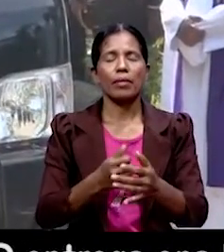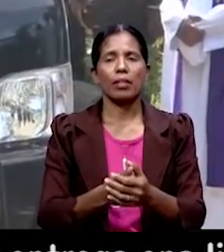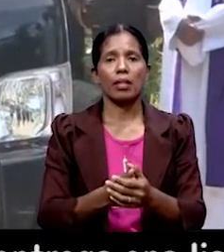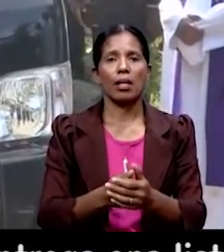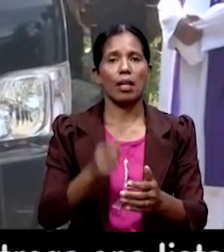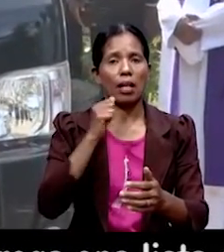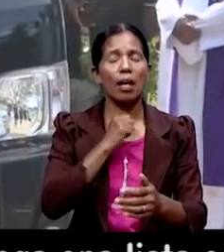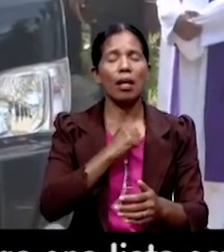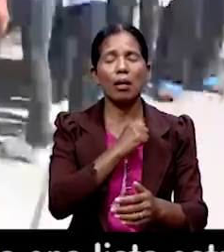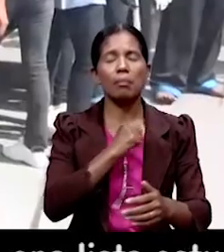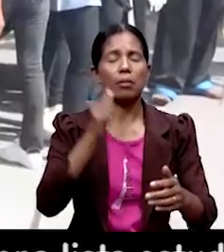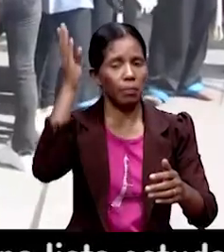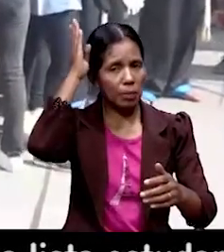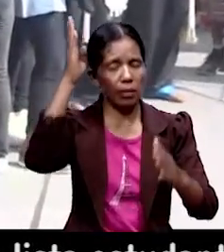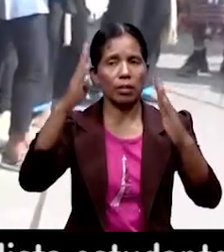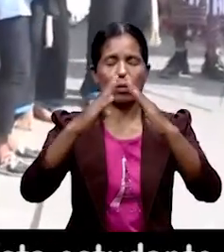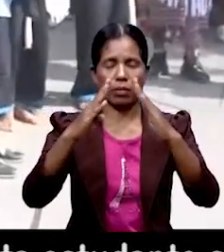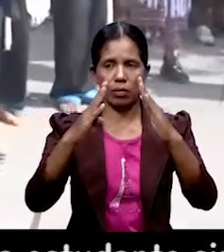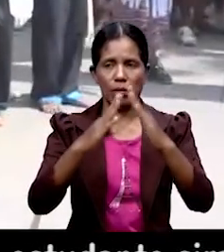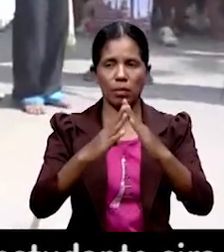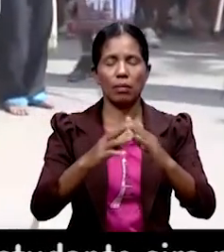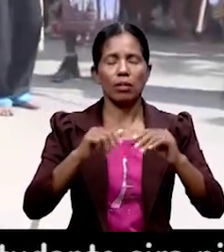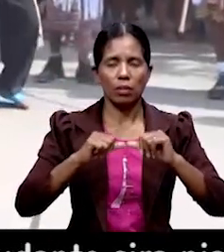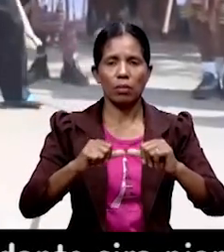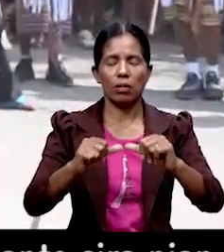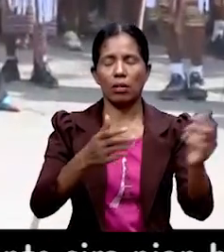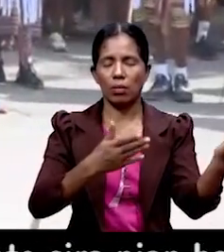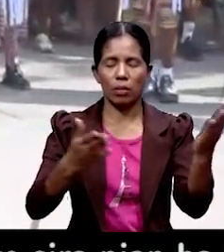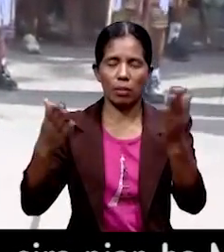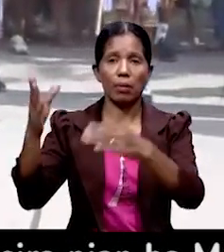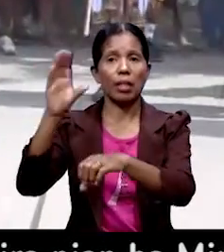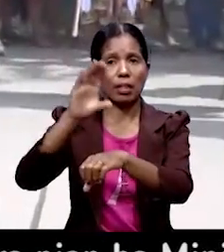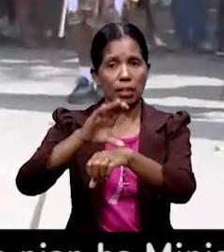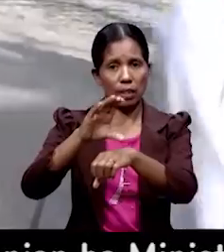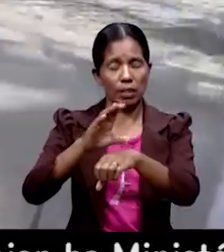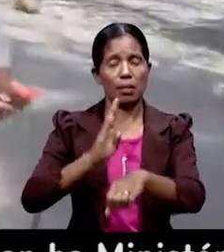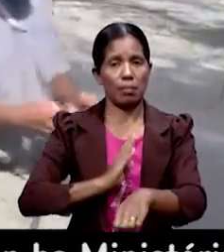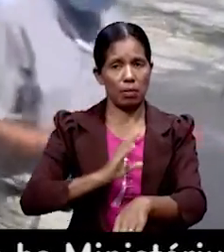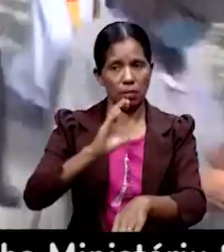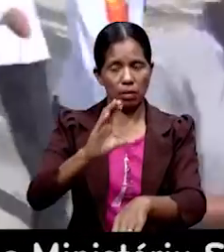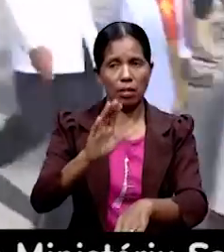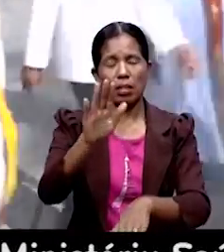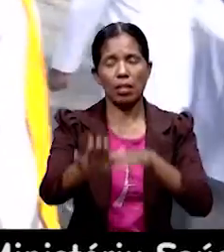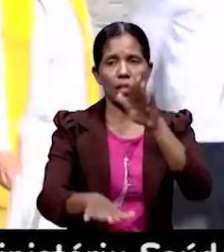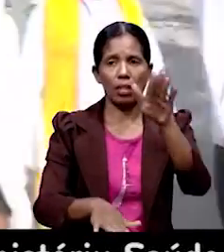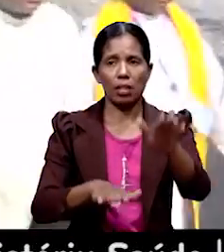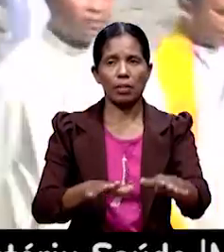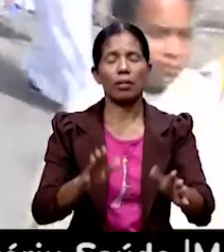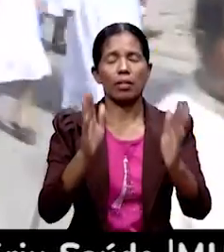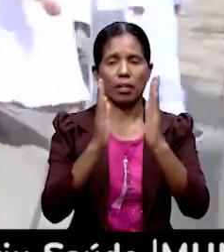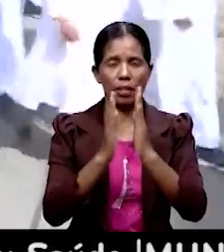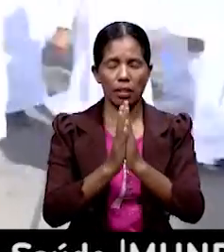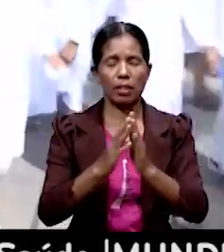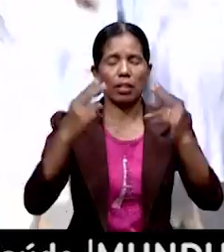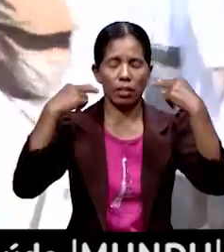residência, Corpo Prezente Dom Basilio, continua loriba Igreja Katedrál Baucau, holau ain noreza